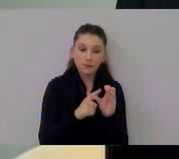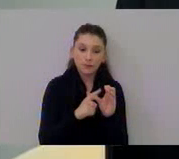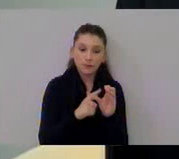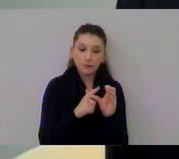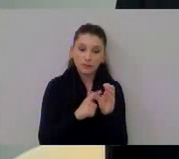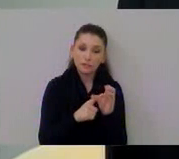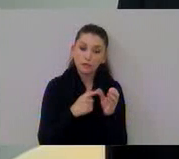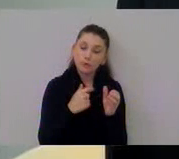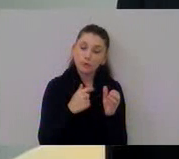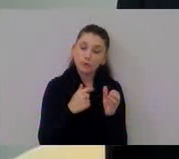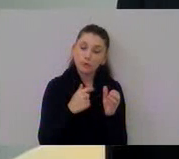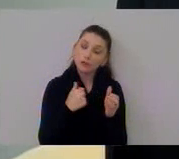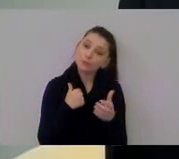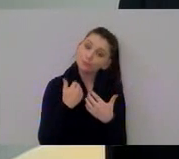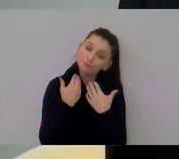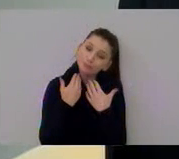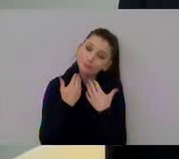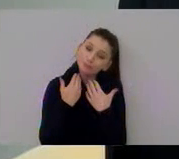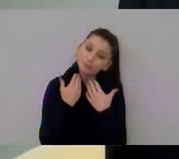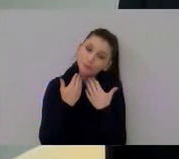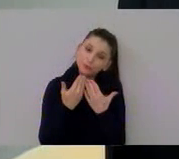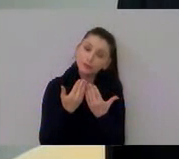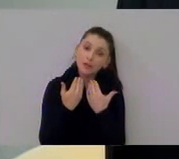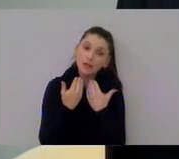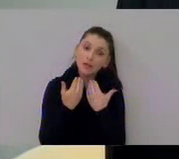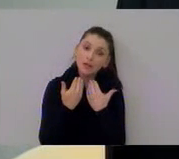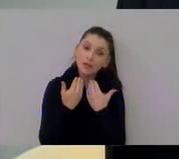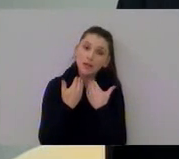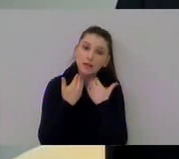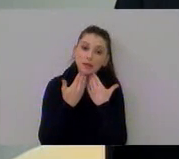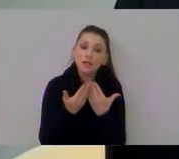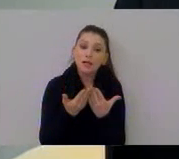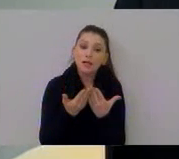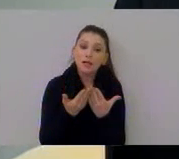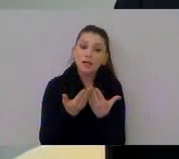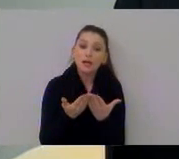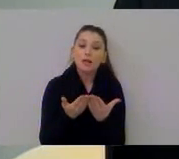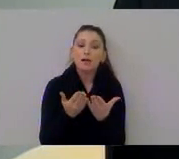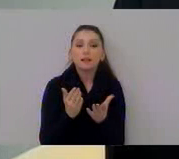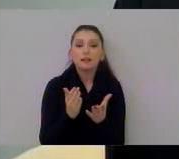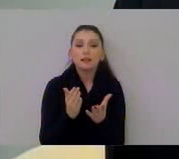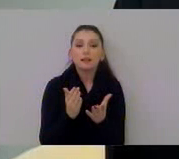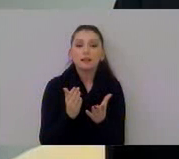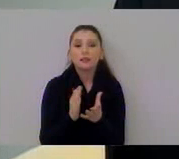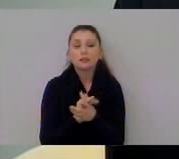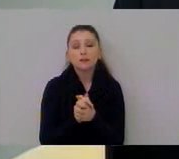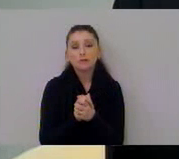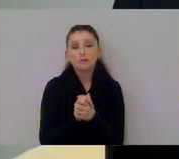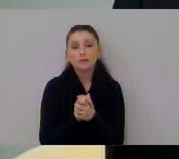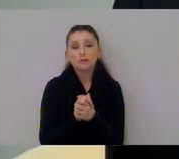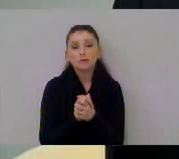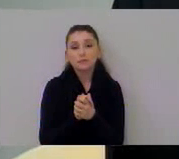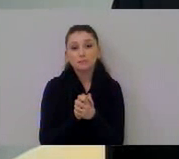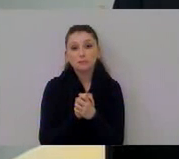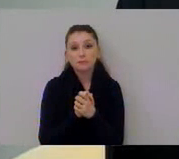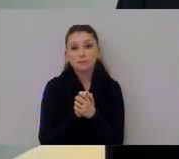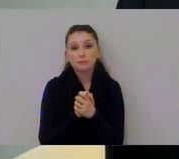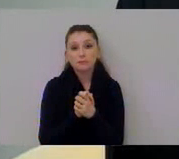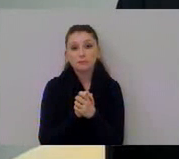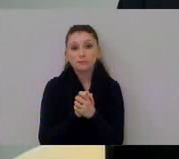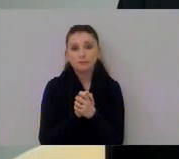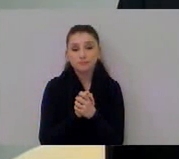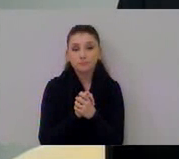sincero para vocês e para todos os vereadores. Eu